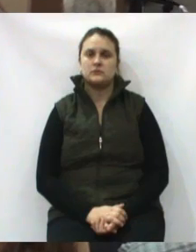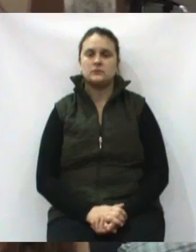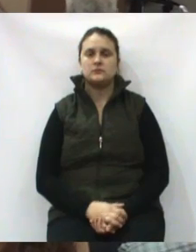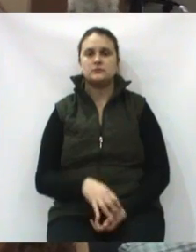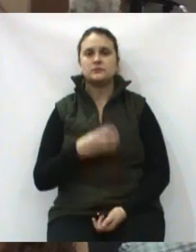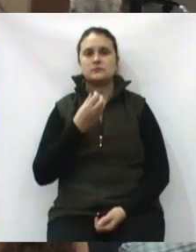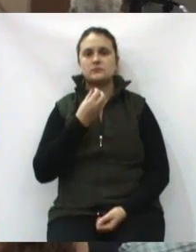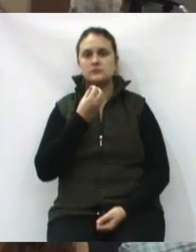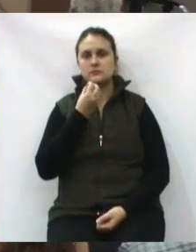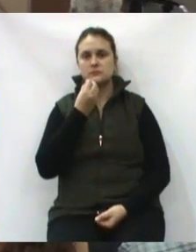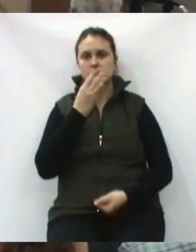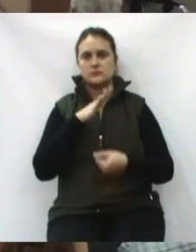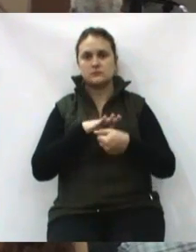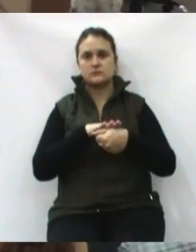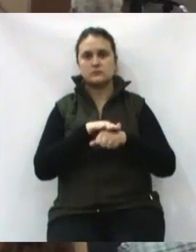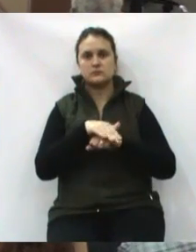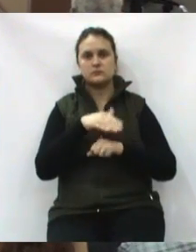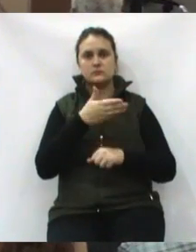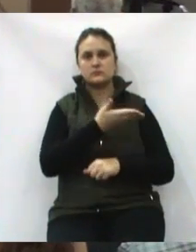Senhoras